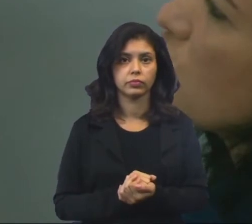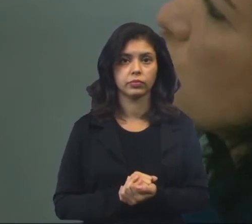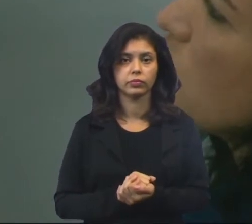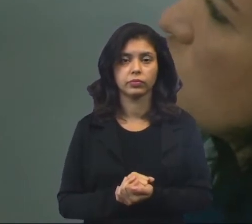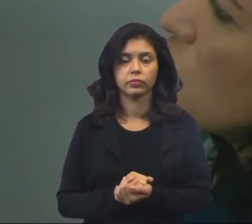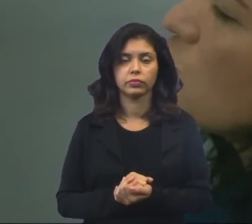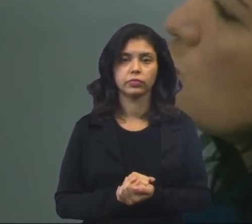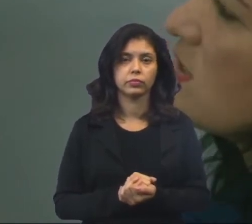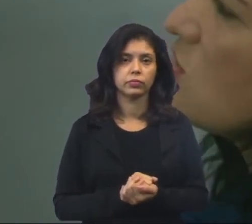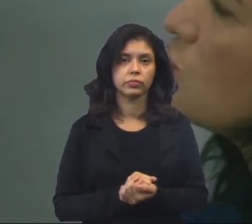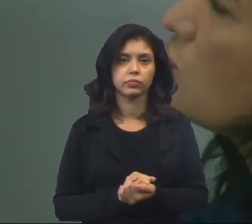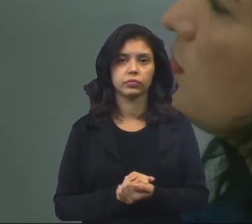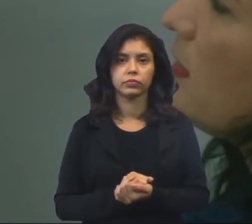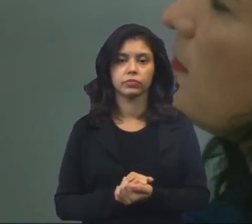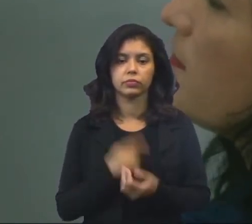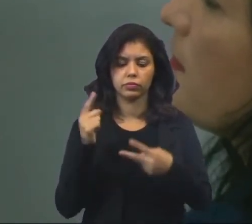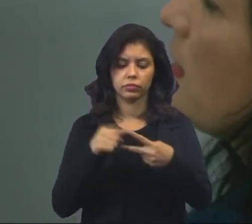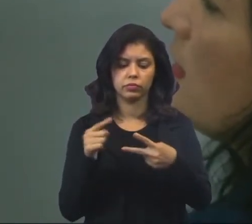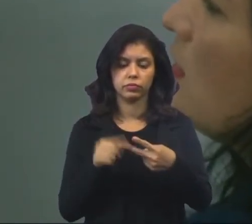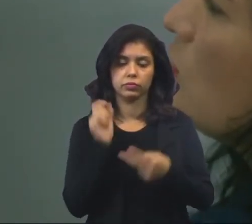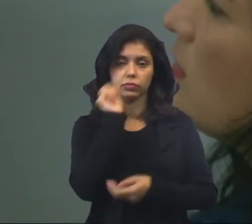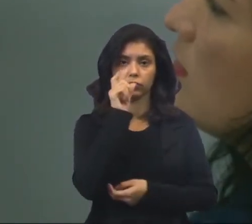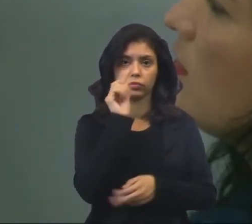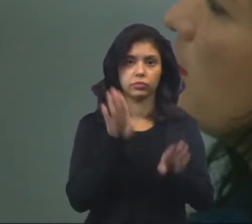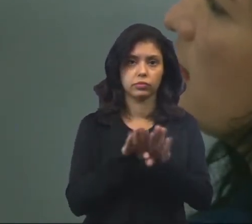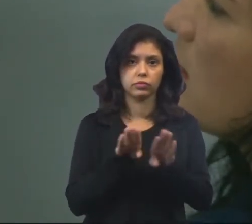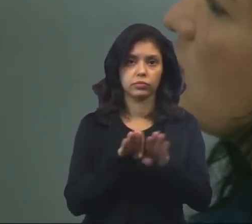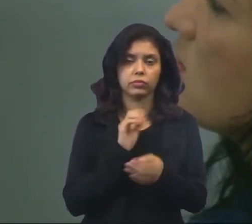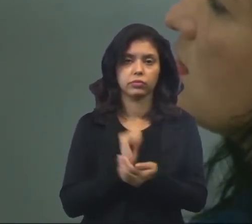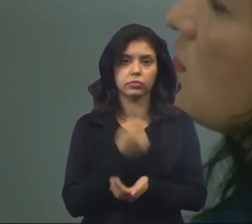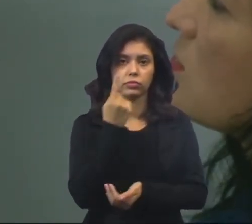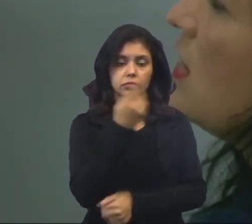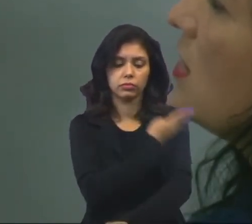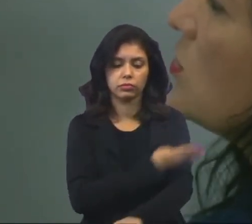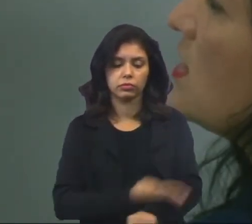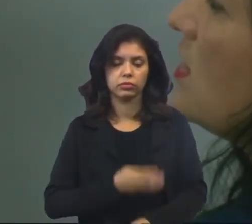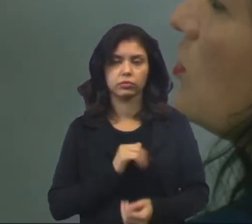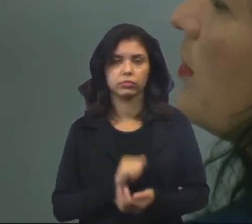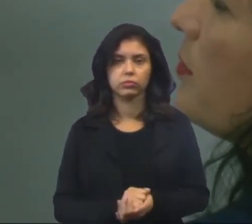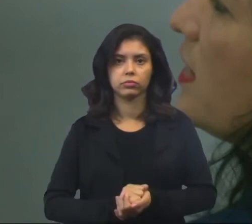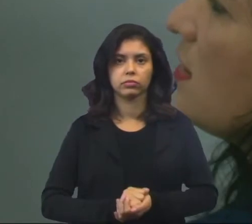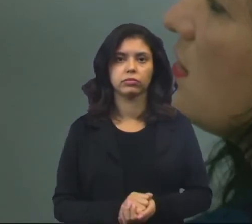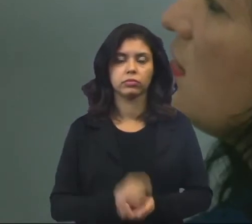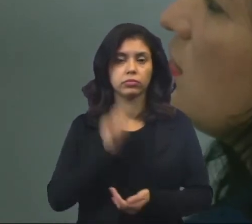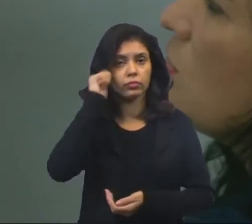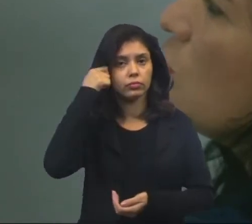inicialmente nós tínhamos 2 azuis também. E uma branca ao centro. Então, seria